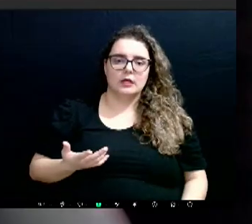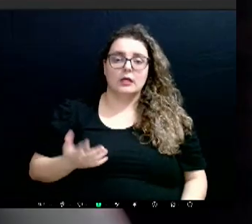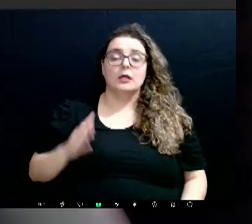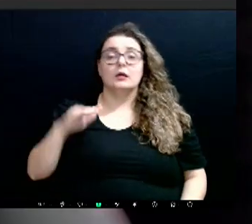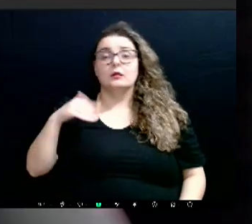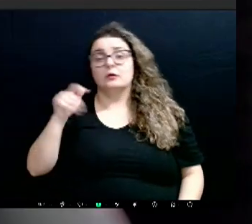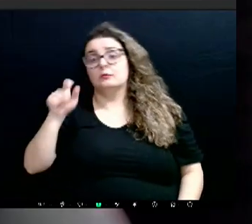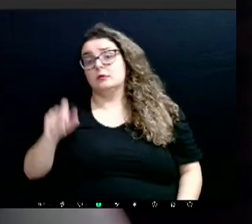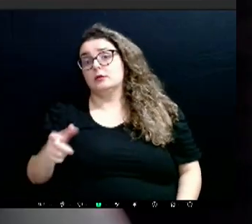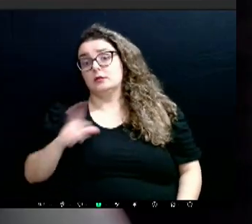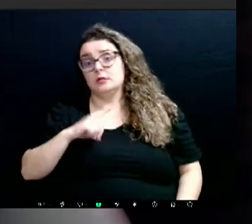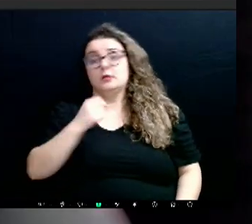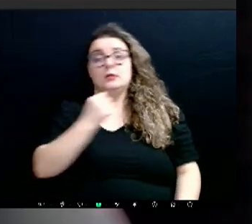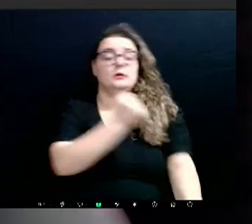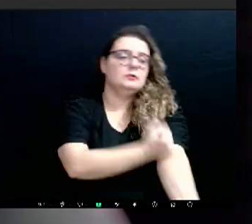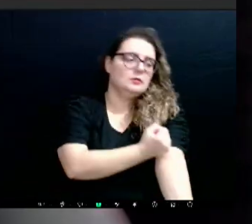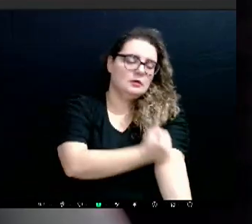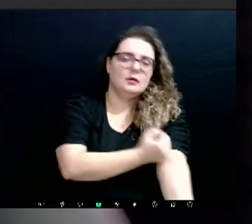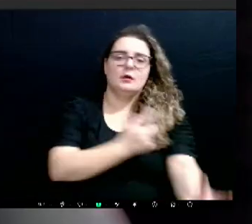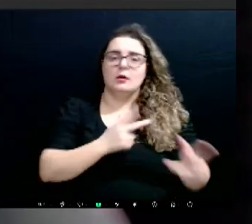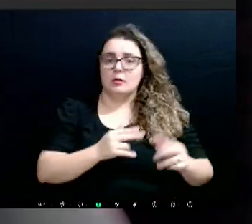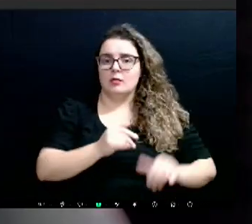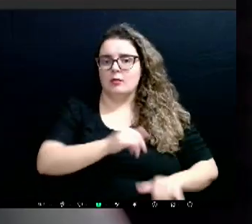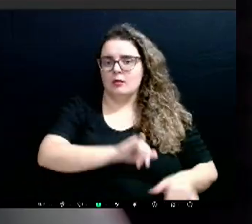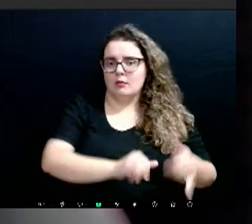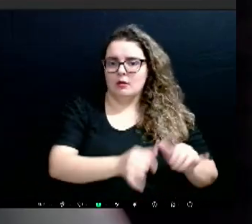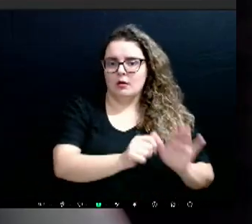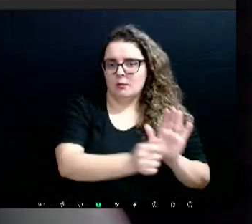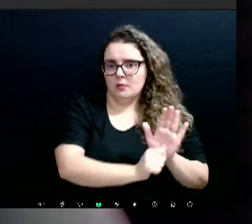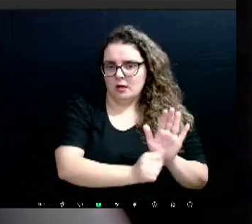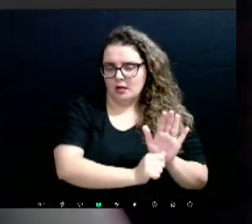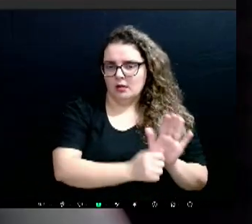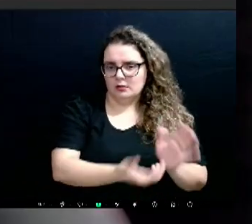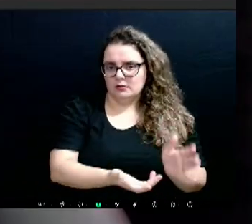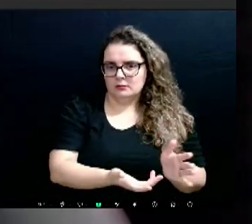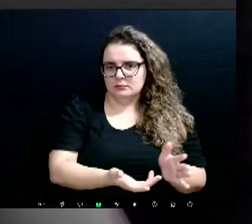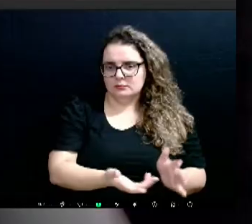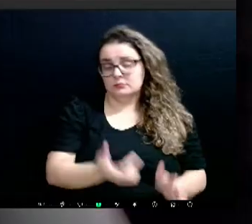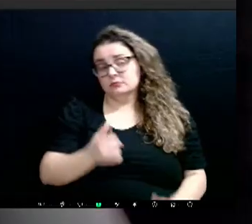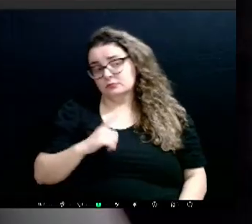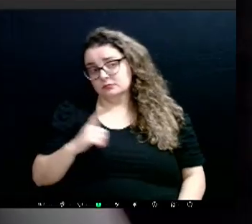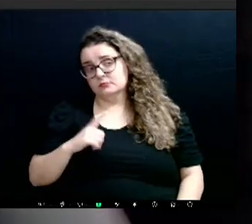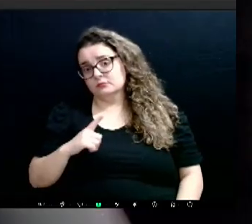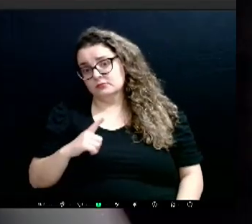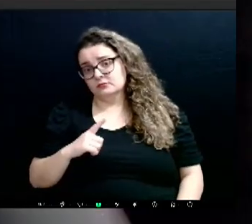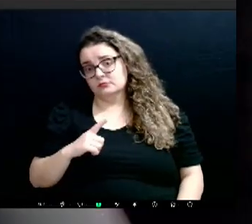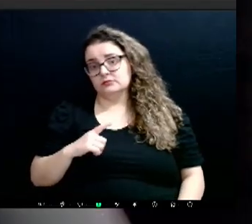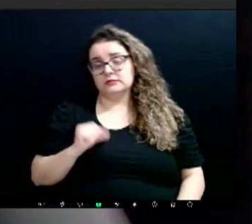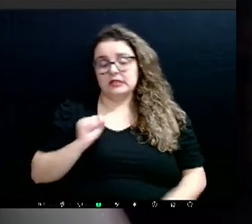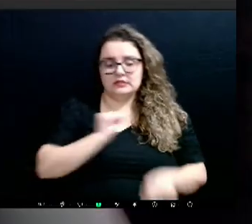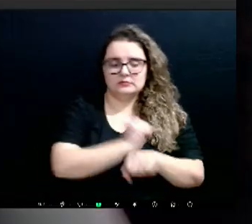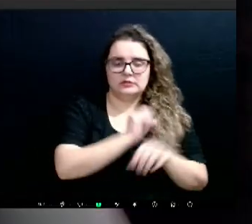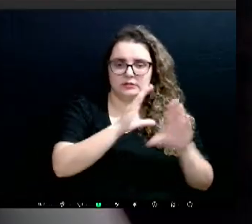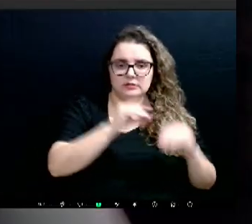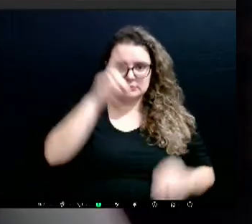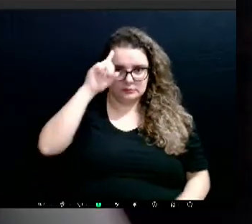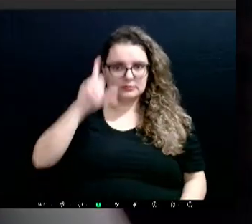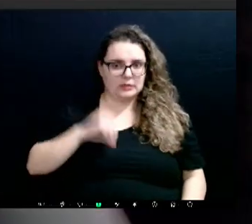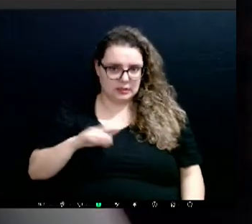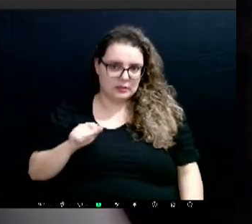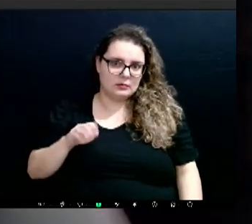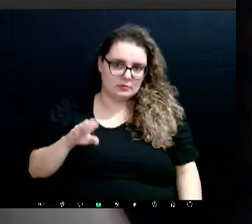vício, no caso de drogas, ela vai... tem essa parada abrupta, ela não tem abstinência, que são alguns